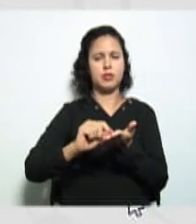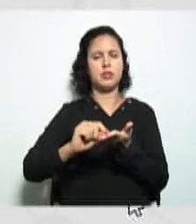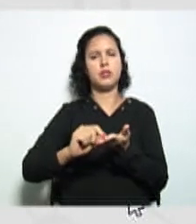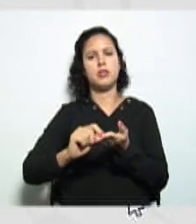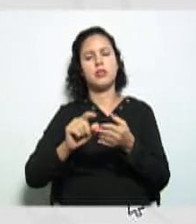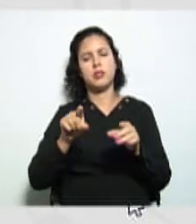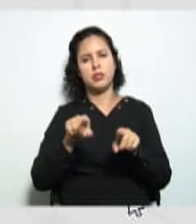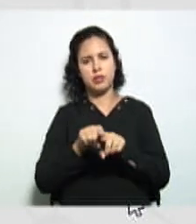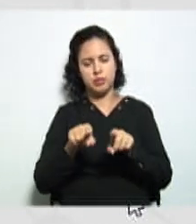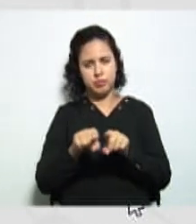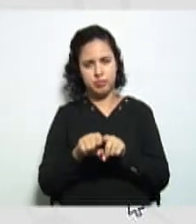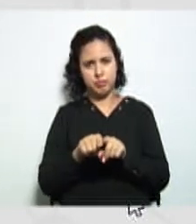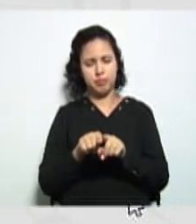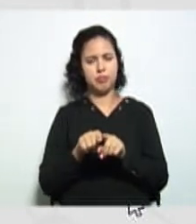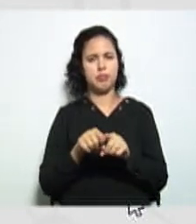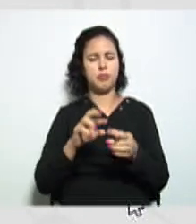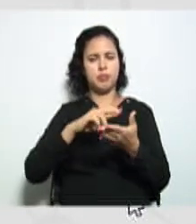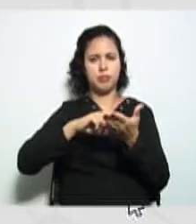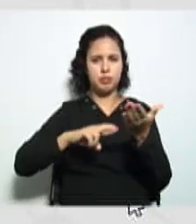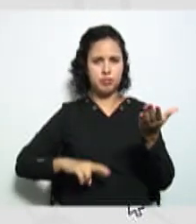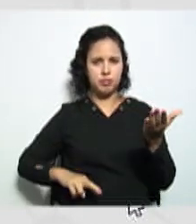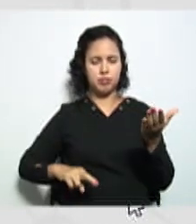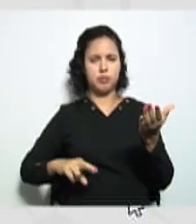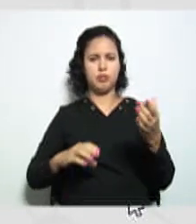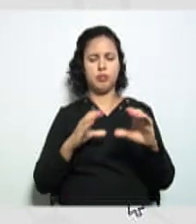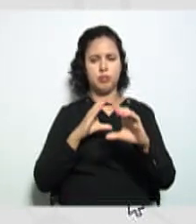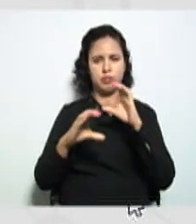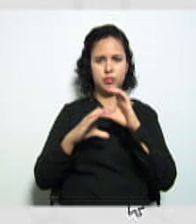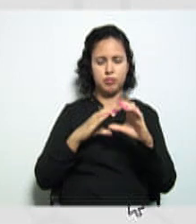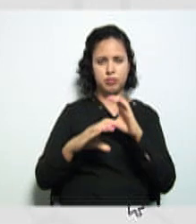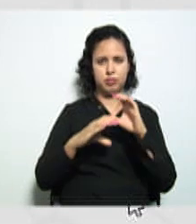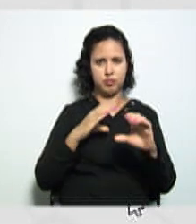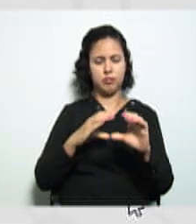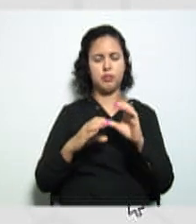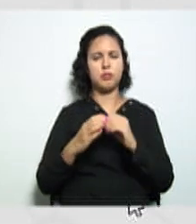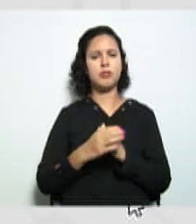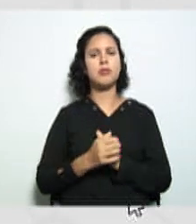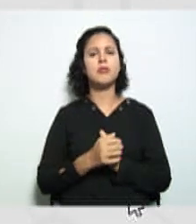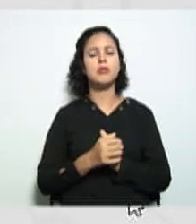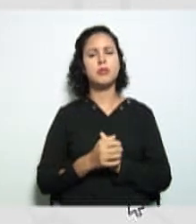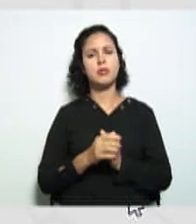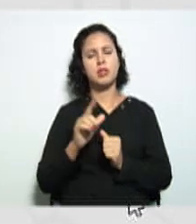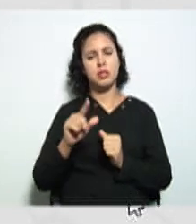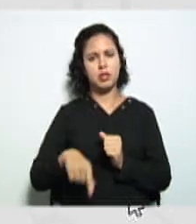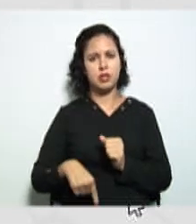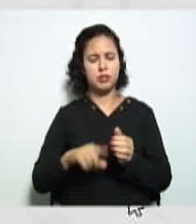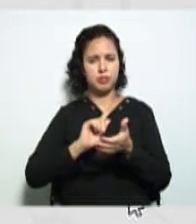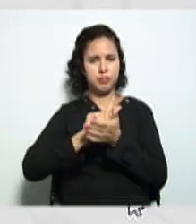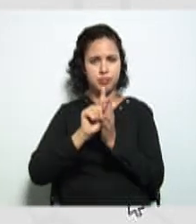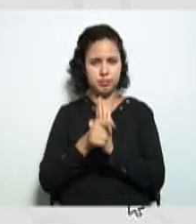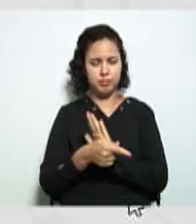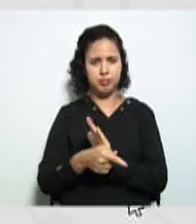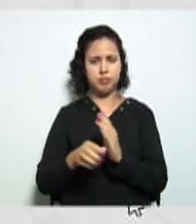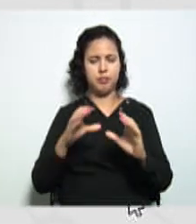e comunicação oral. Esses são alguns gêneros de comunicação científica.